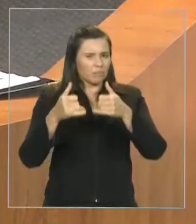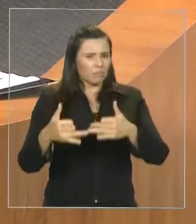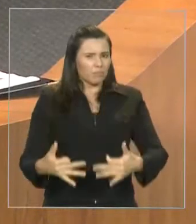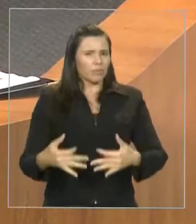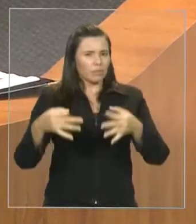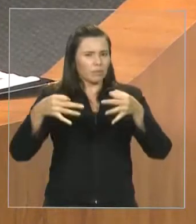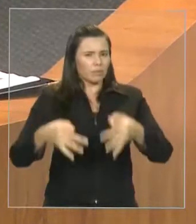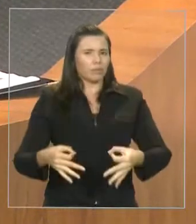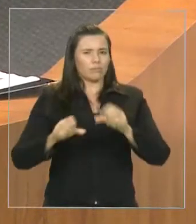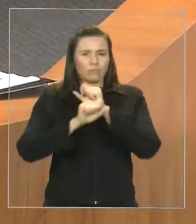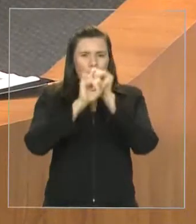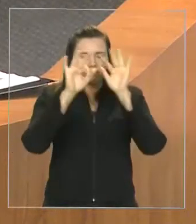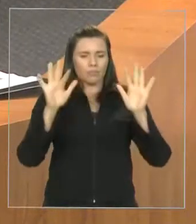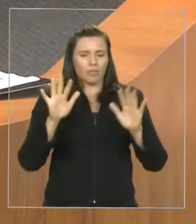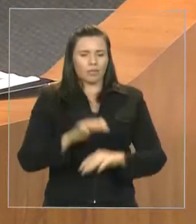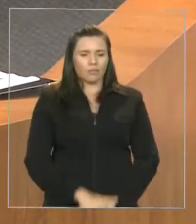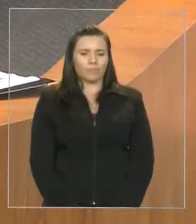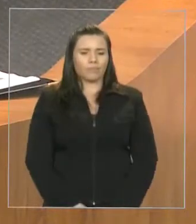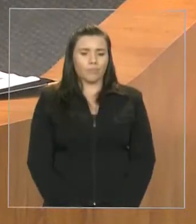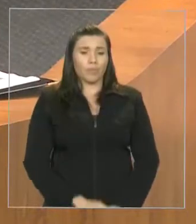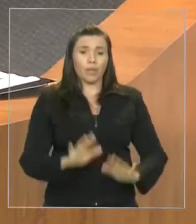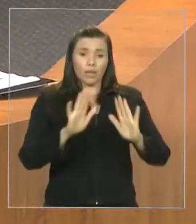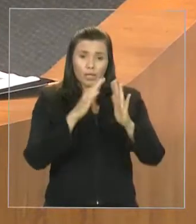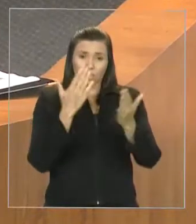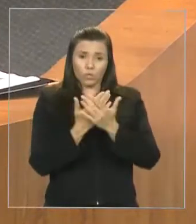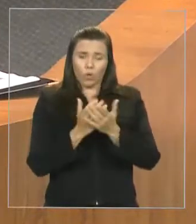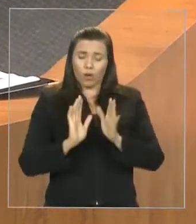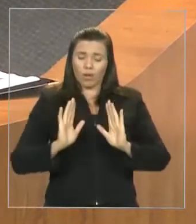reformadas ou totalmente reconstruídas.